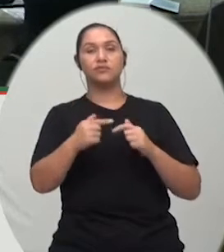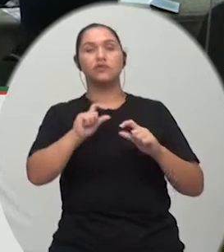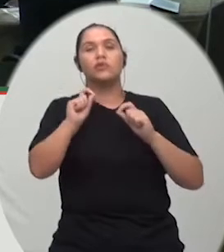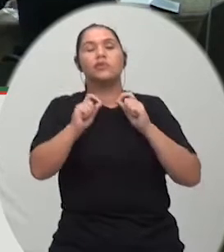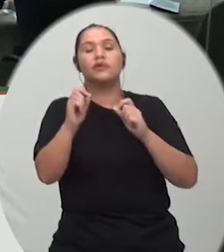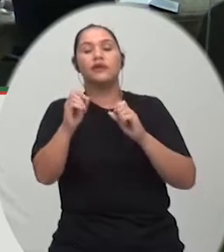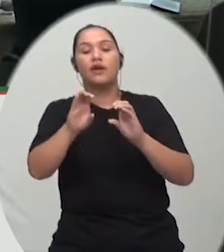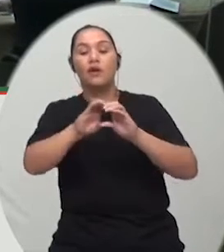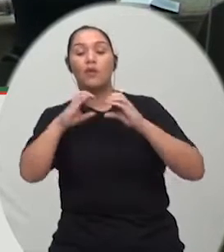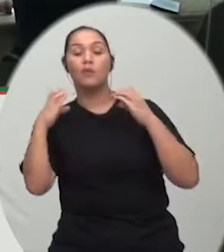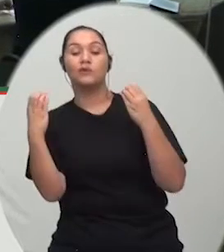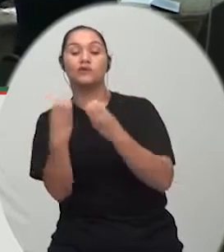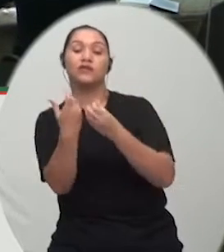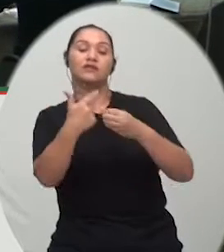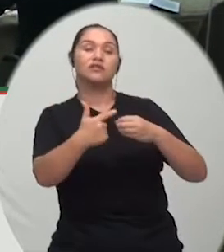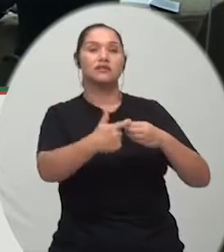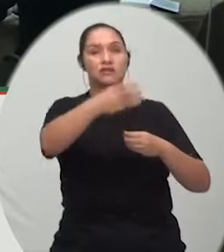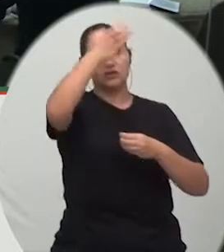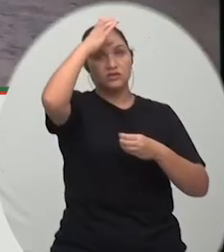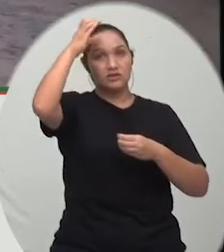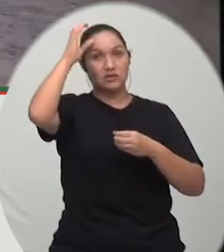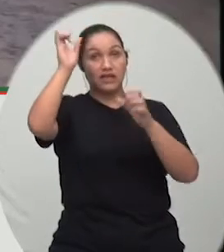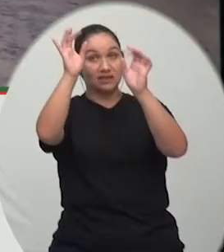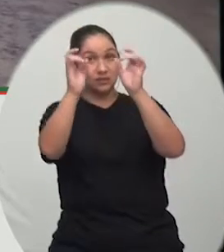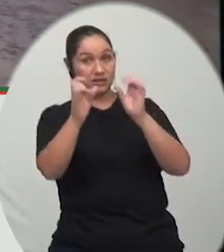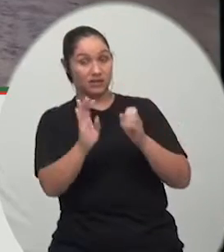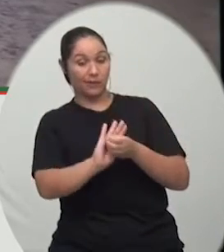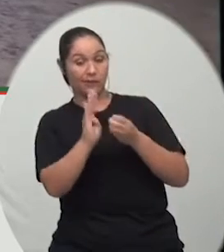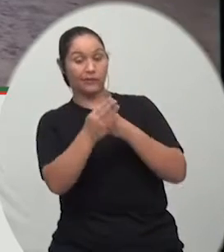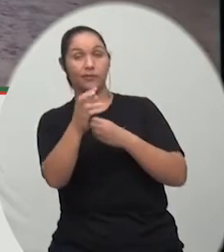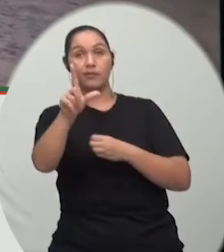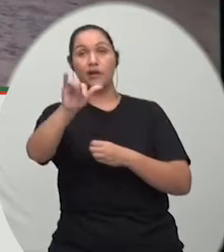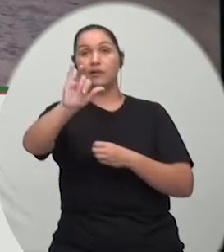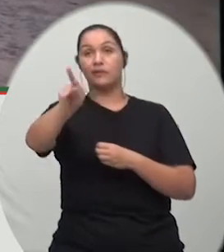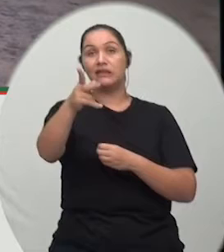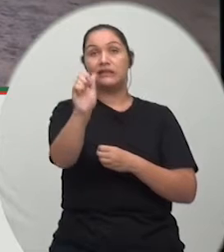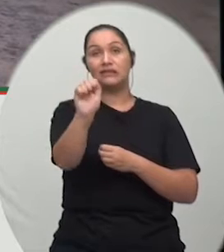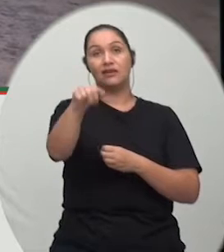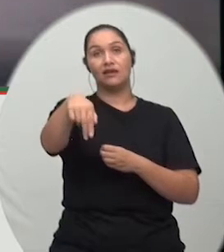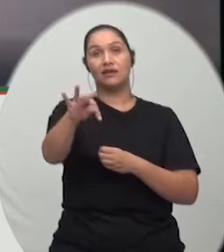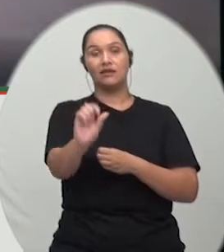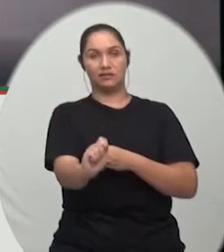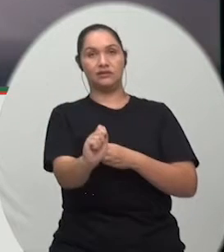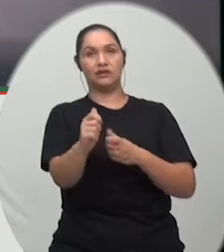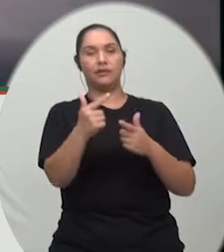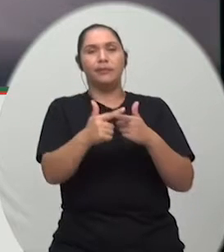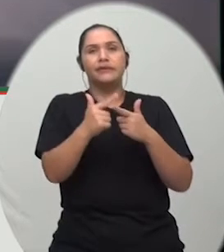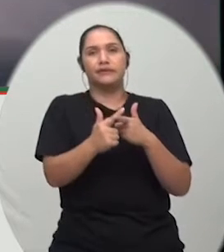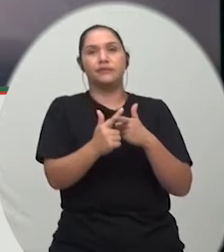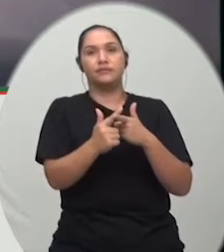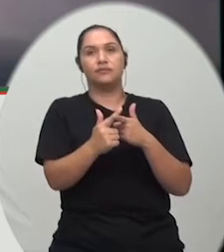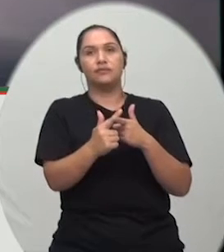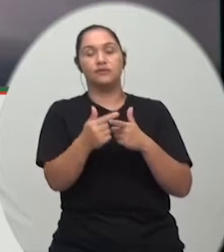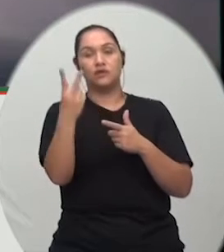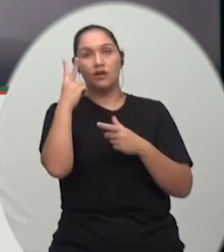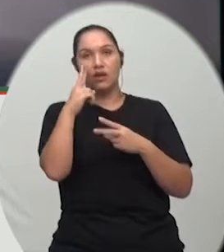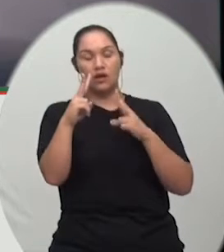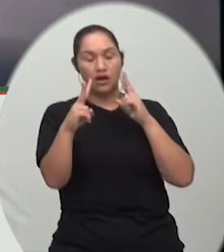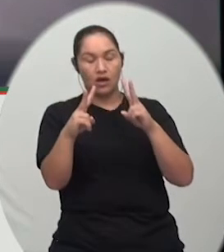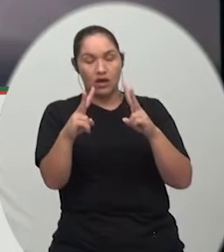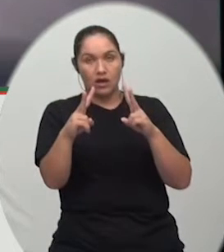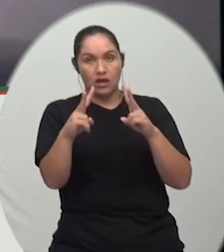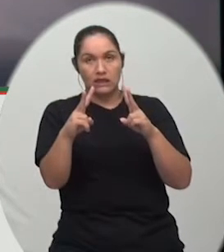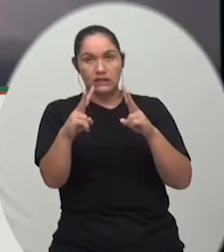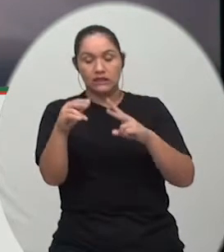Criciúma, especificamente ao bairro Linha Anta. E é um estado lastimável, né, que se encontram